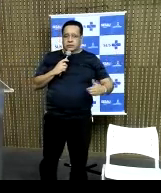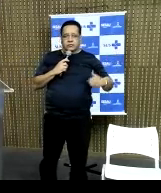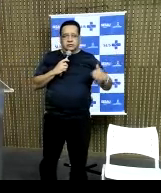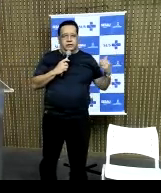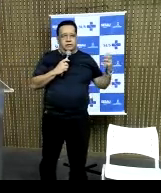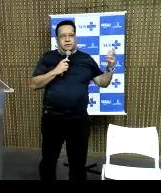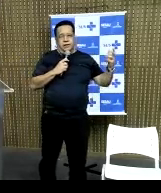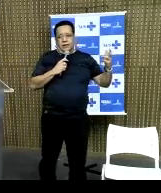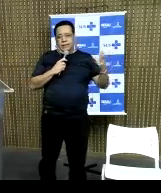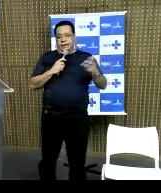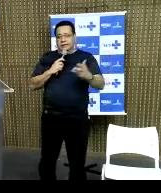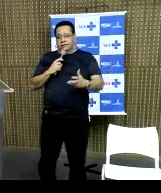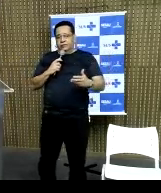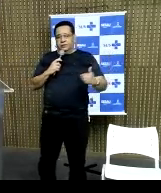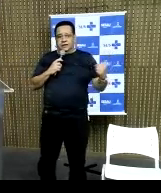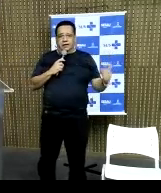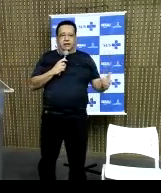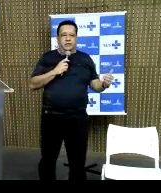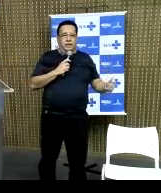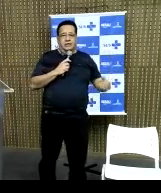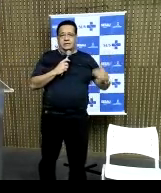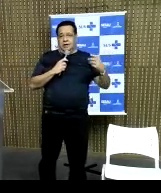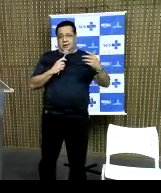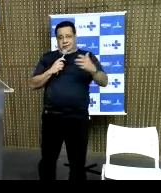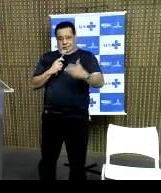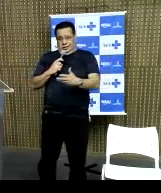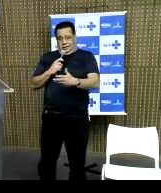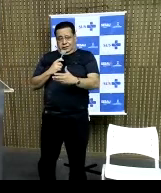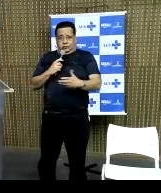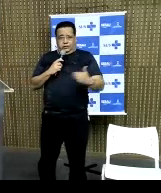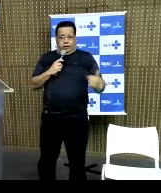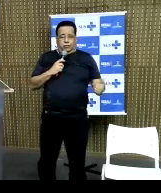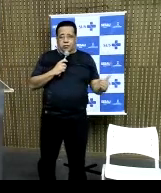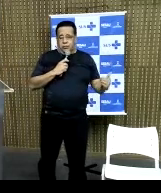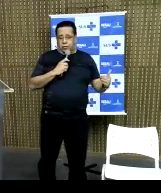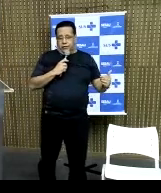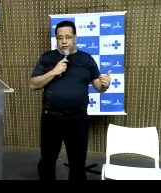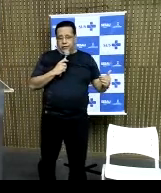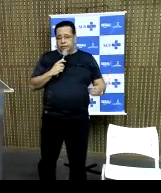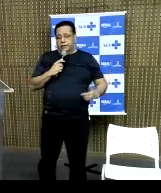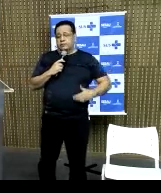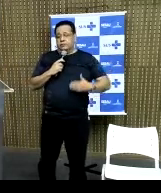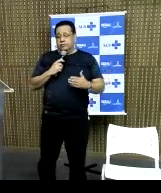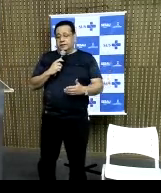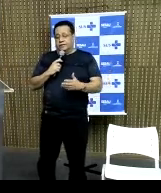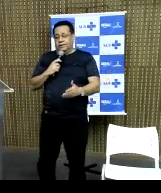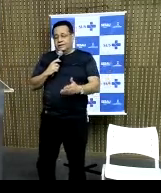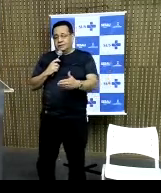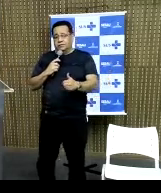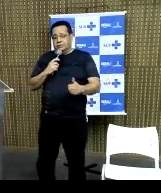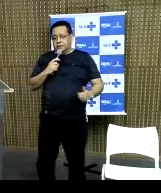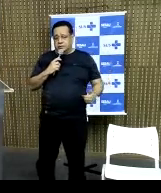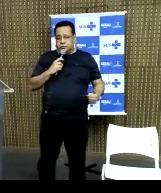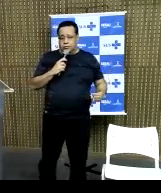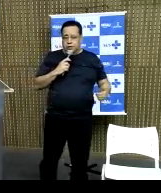médicos, nós conseguimos servidores na área da enfermagem, tanto técnico como enfermeiro, né? Tudo através